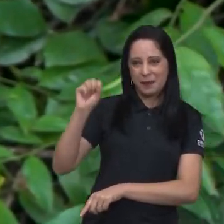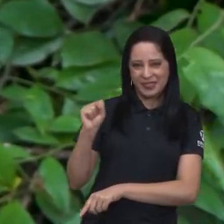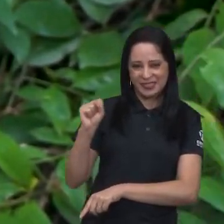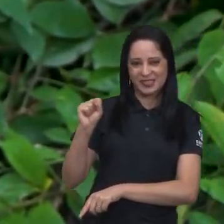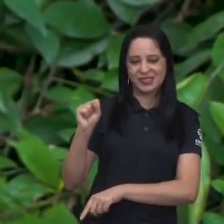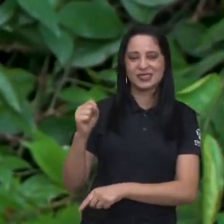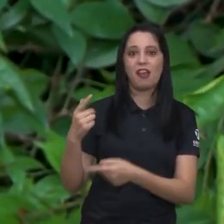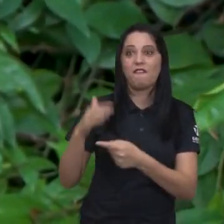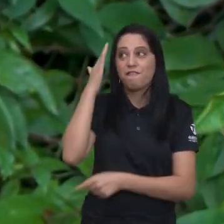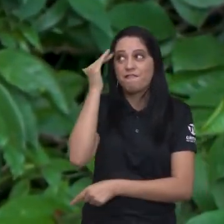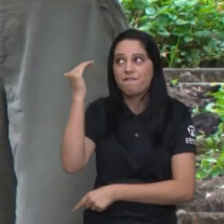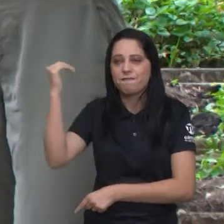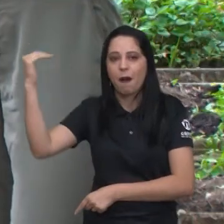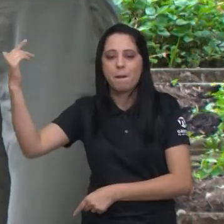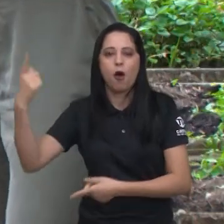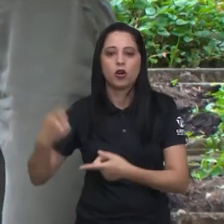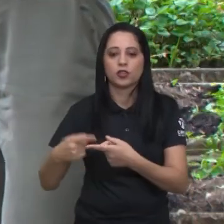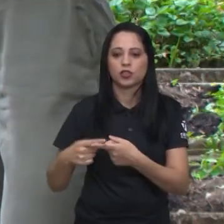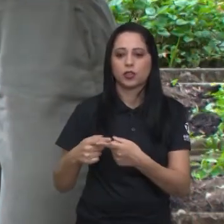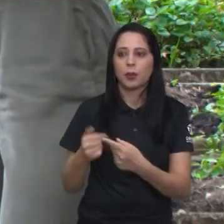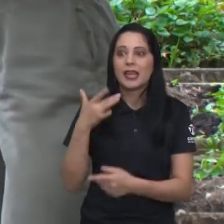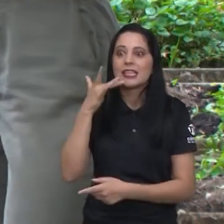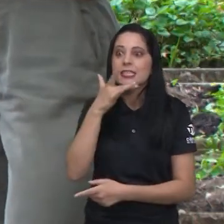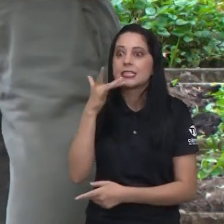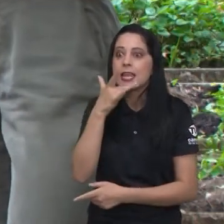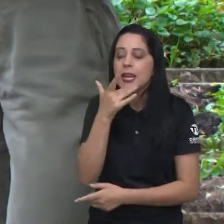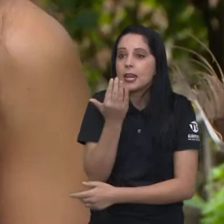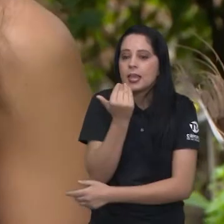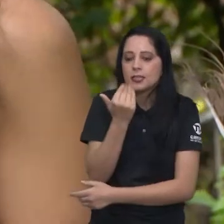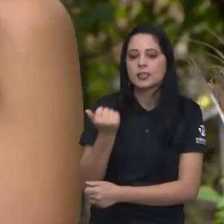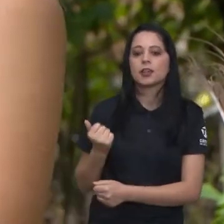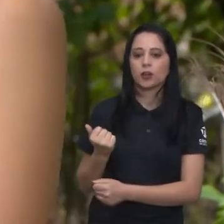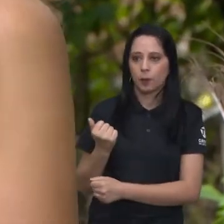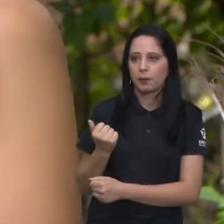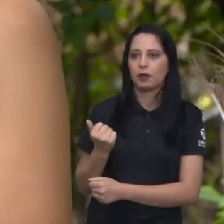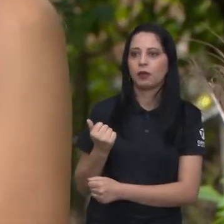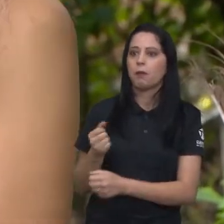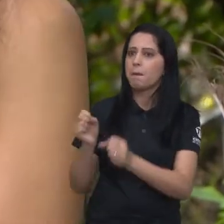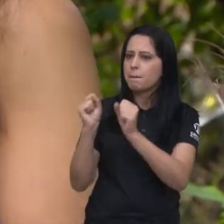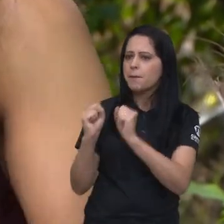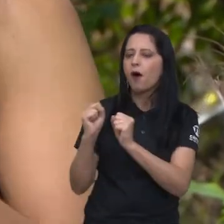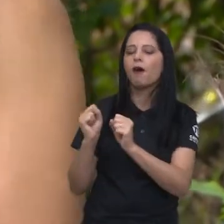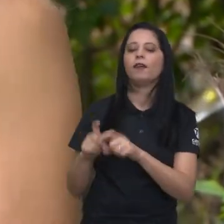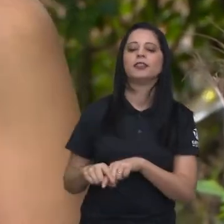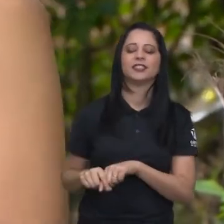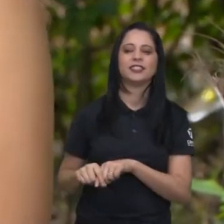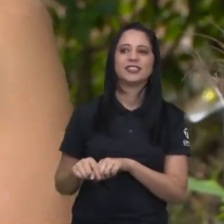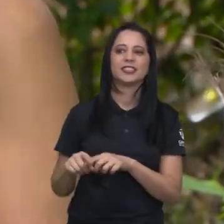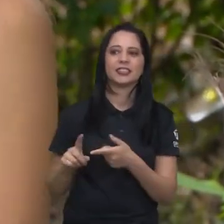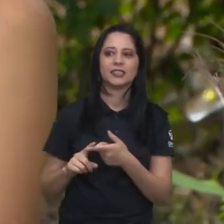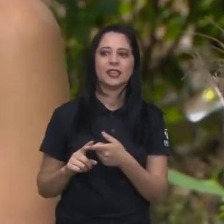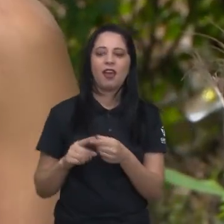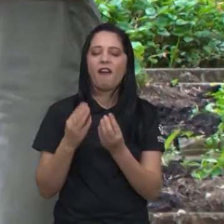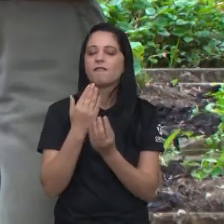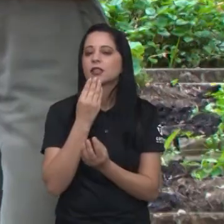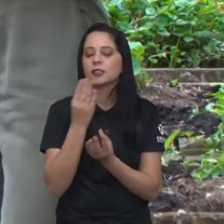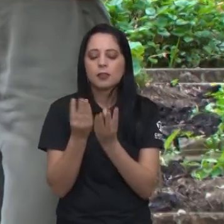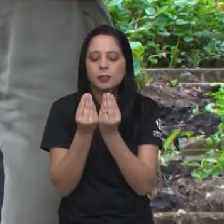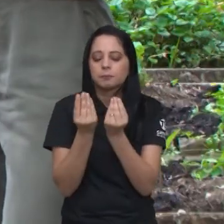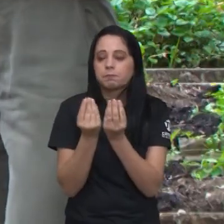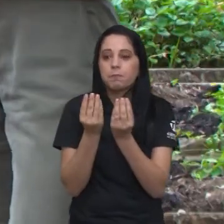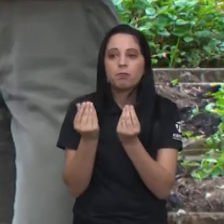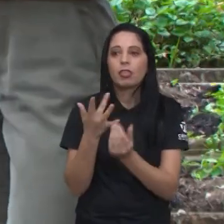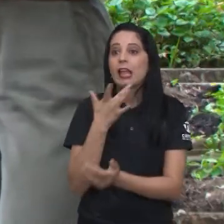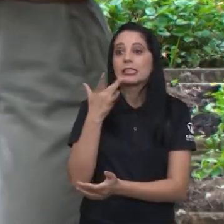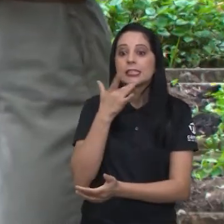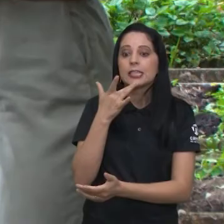falada porque primeiro ela é uma planta gostosa de se comer, porque ela é crocante e tem uma cremosidade. Sim. E